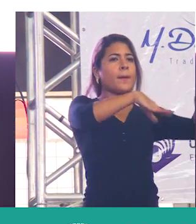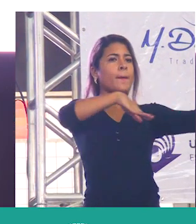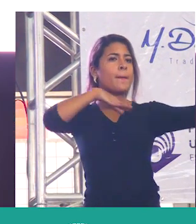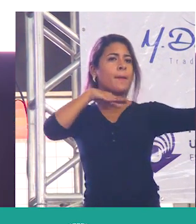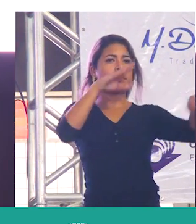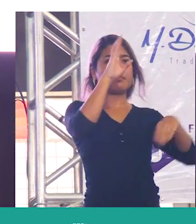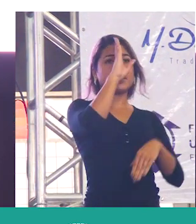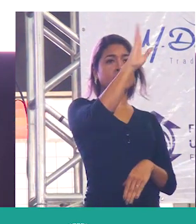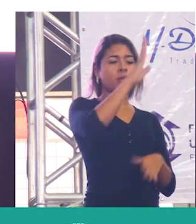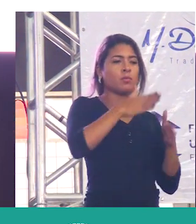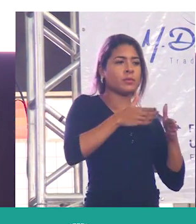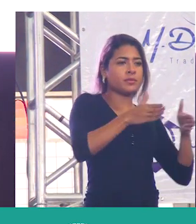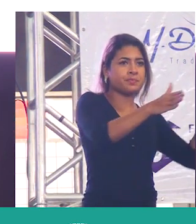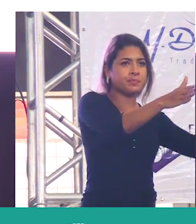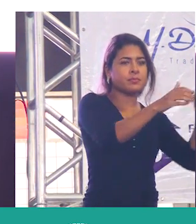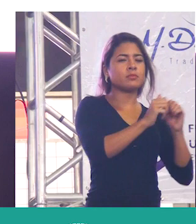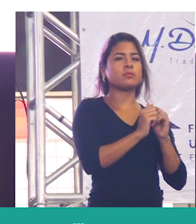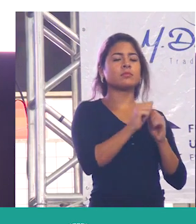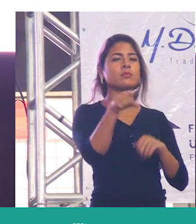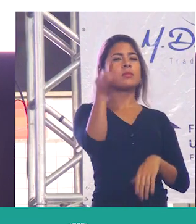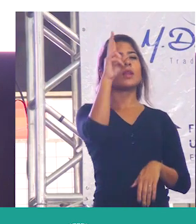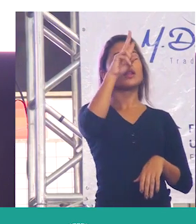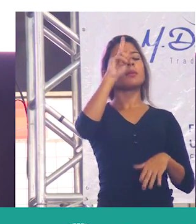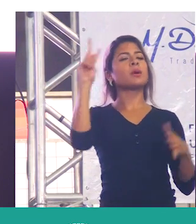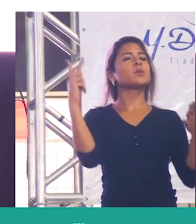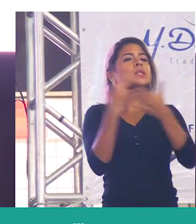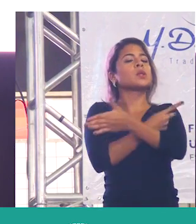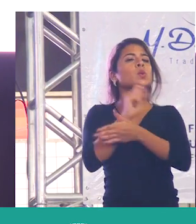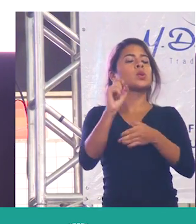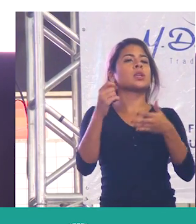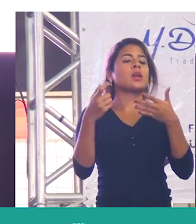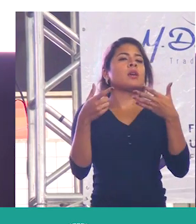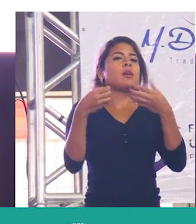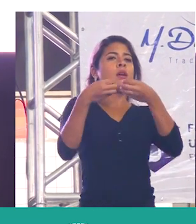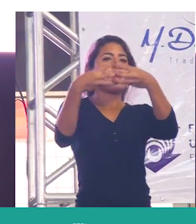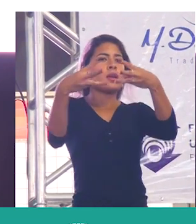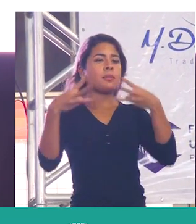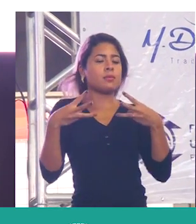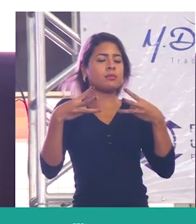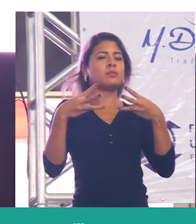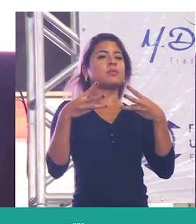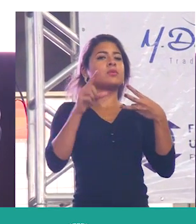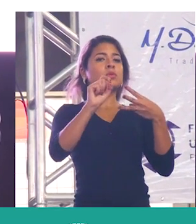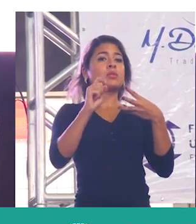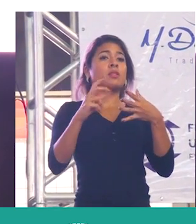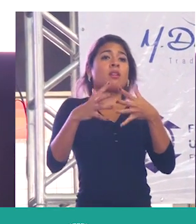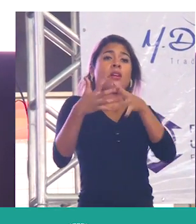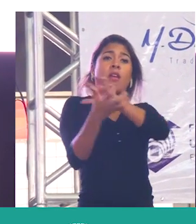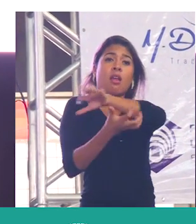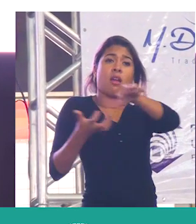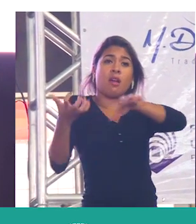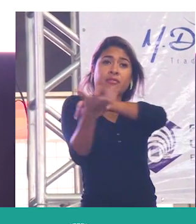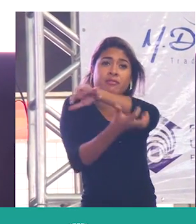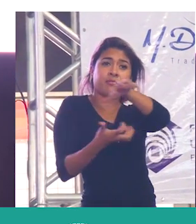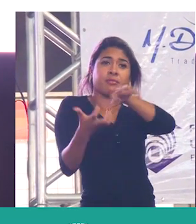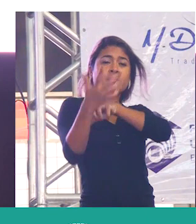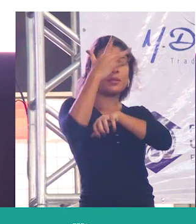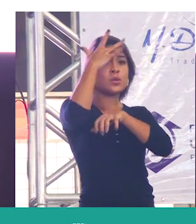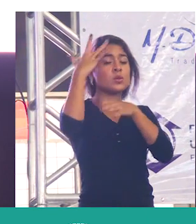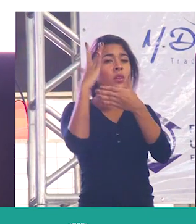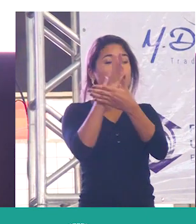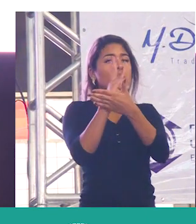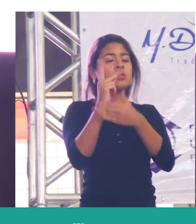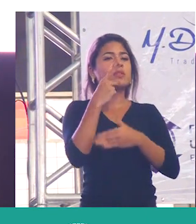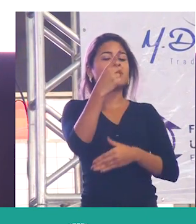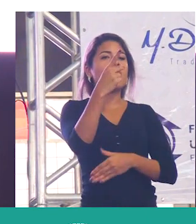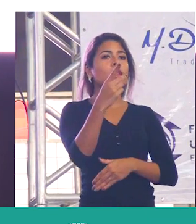em meio àquela greve dos caminhoneiros, algumas brincadeiras de algumas pessoas dizerem que a culpa era